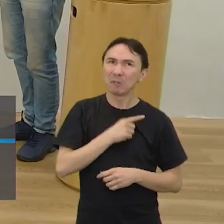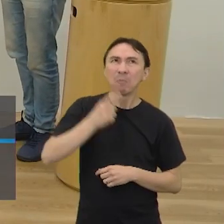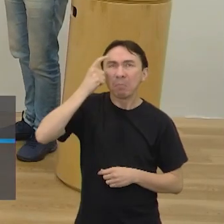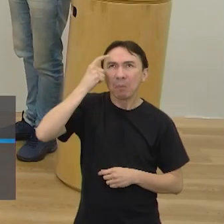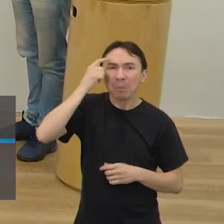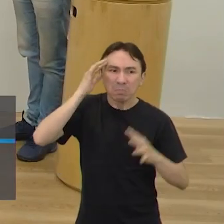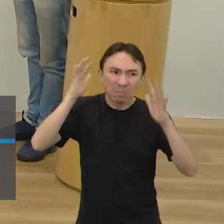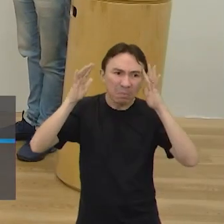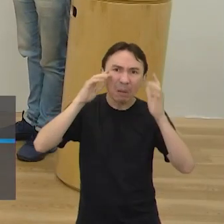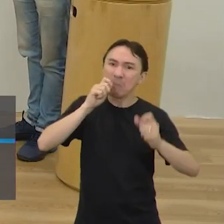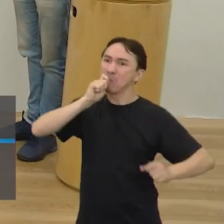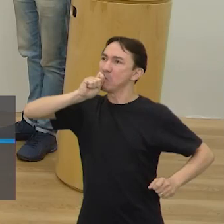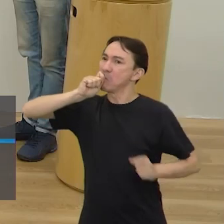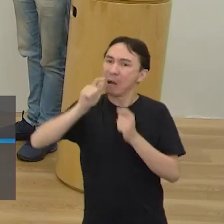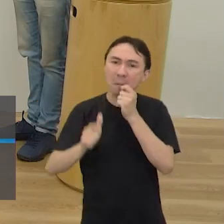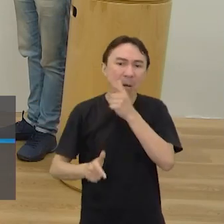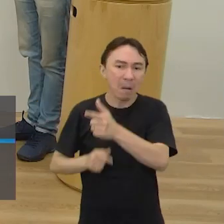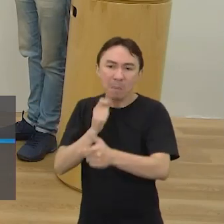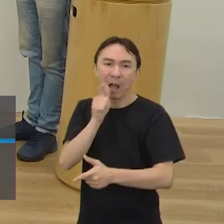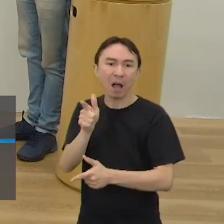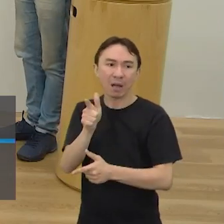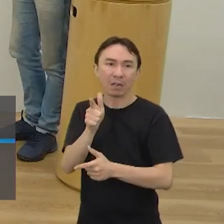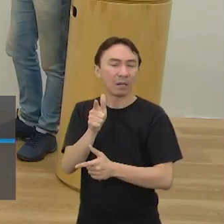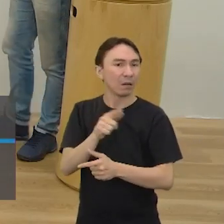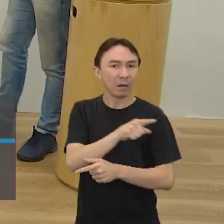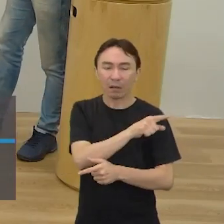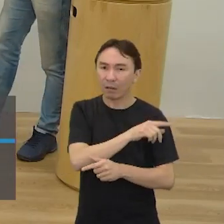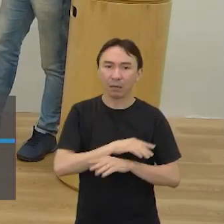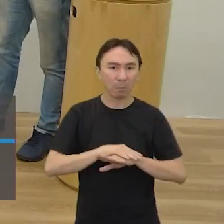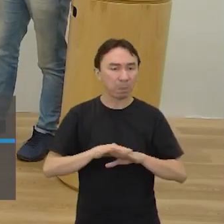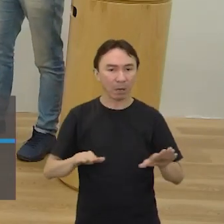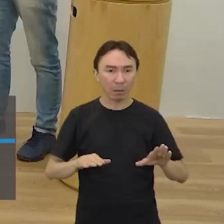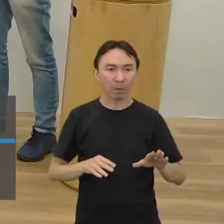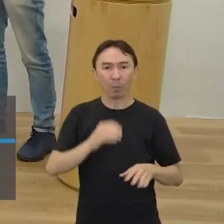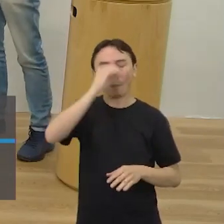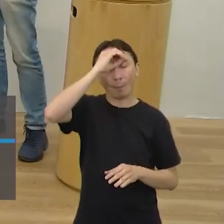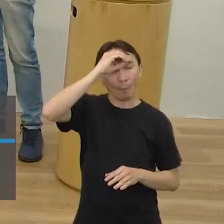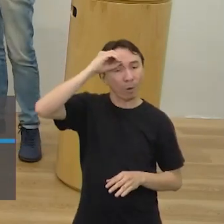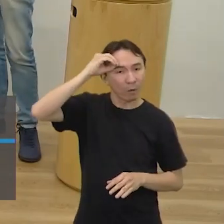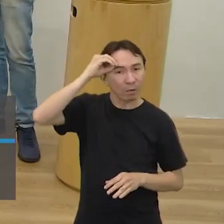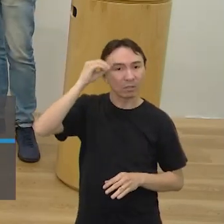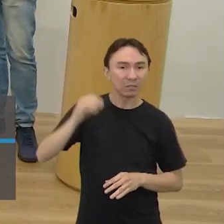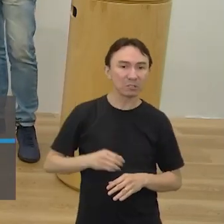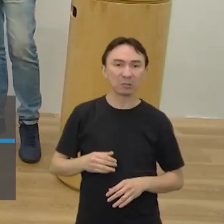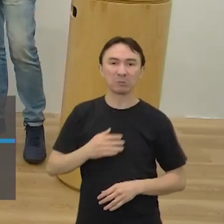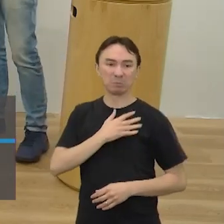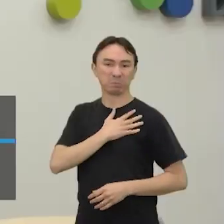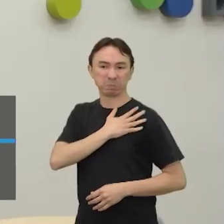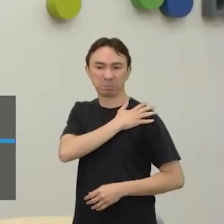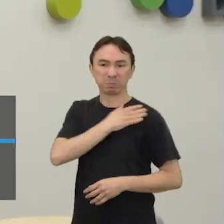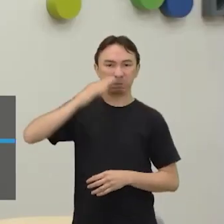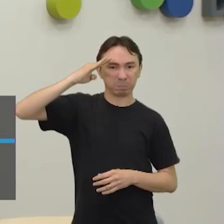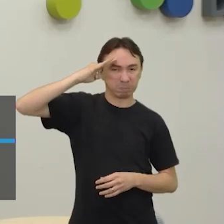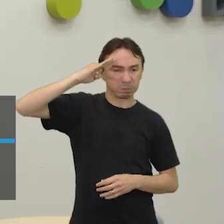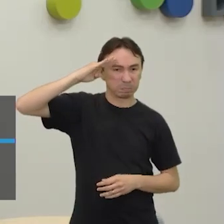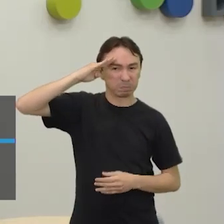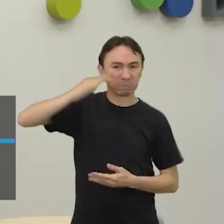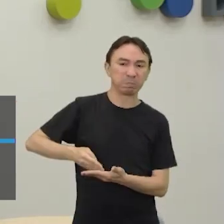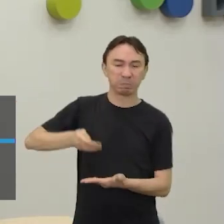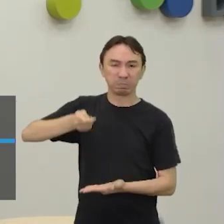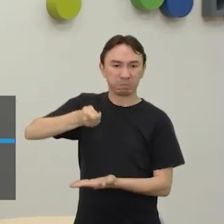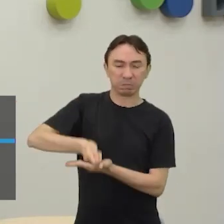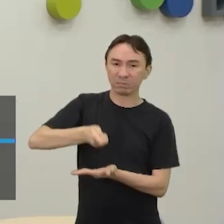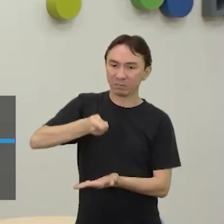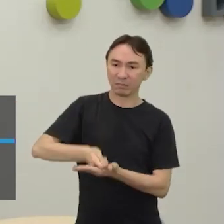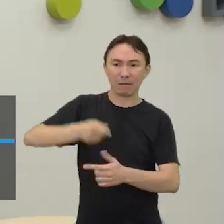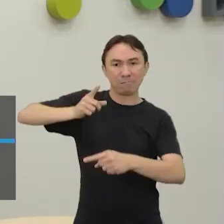pensamento mais crítico, enfim. Então, é crucial para a manutenção de uma ditadura censurar, né? Perfeito. Essa questão que ela levantou,